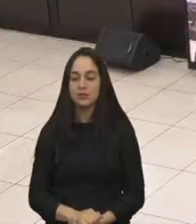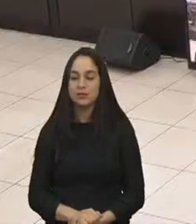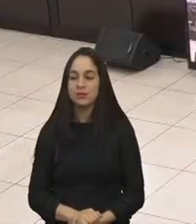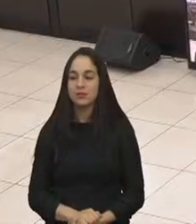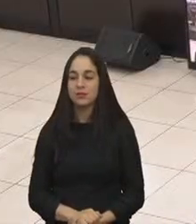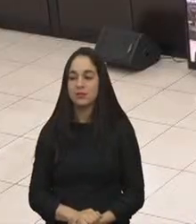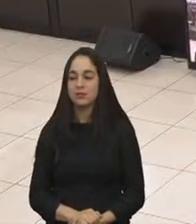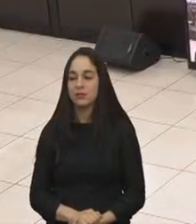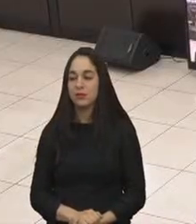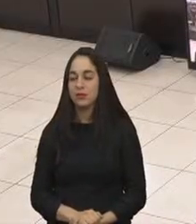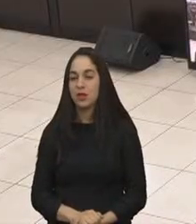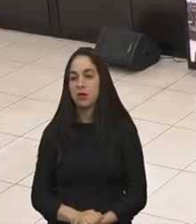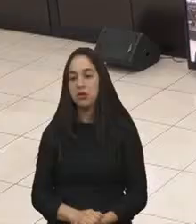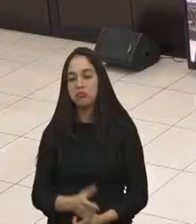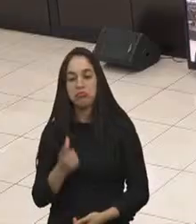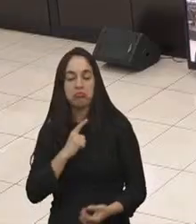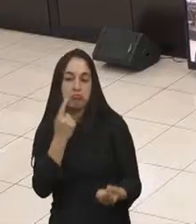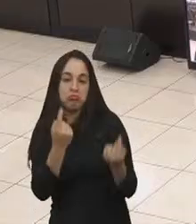Mais alguém?